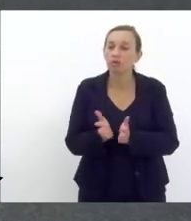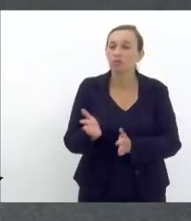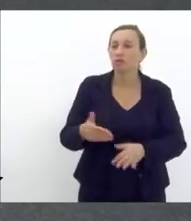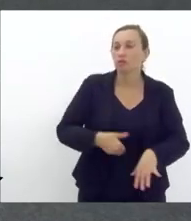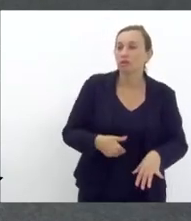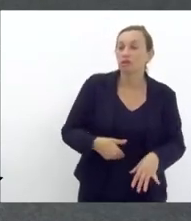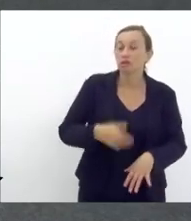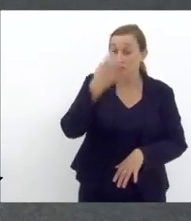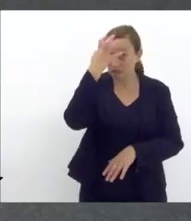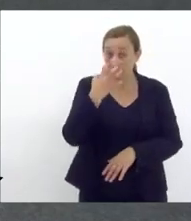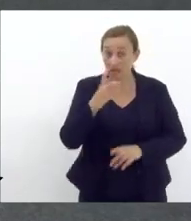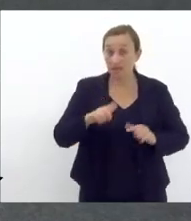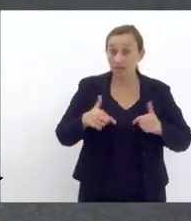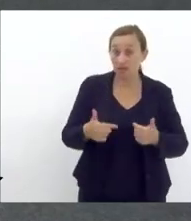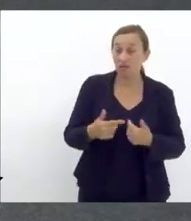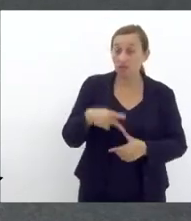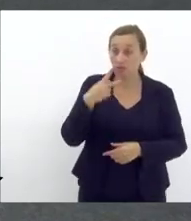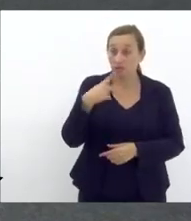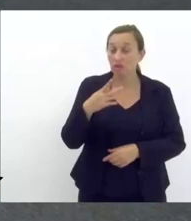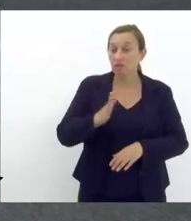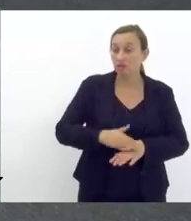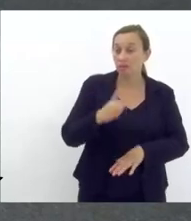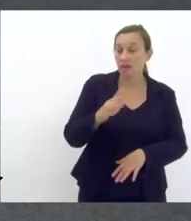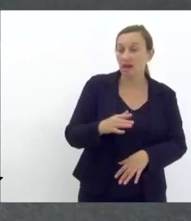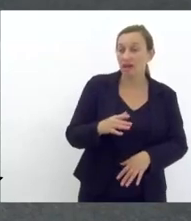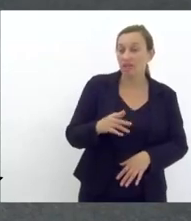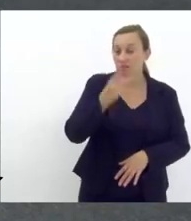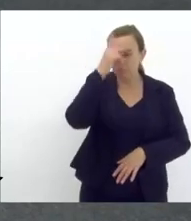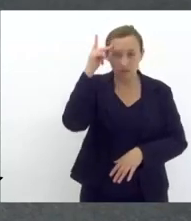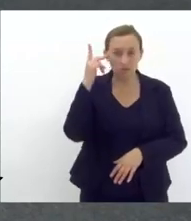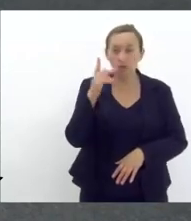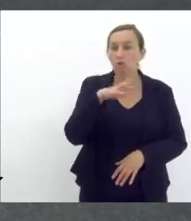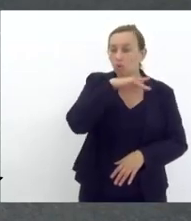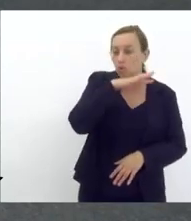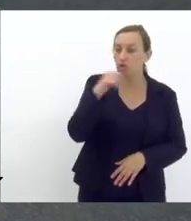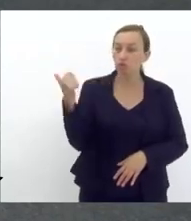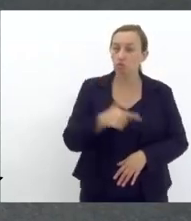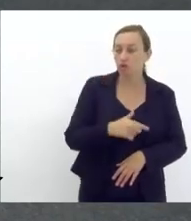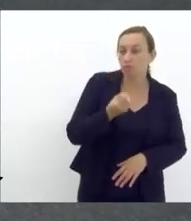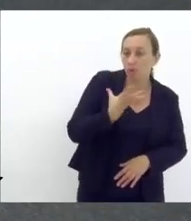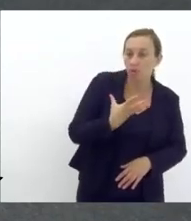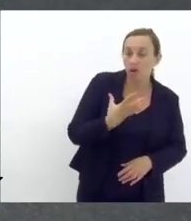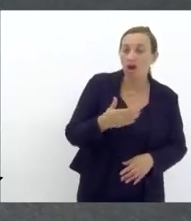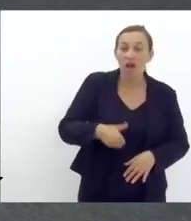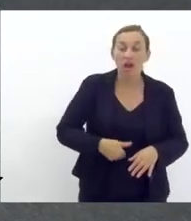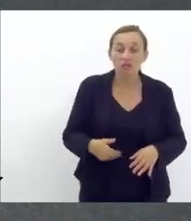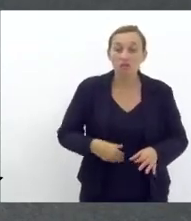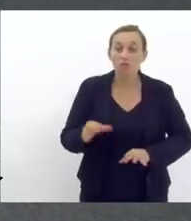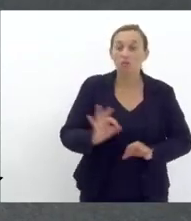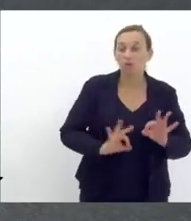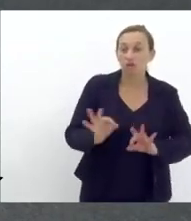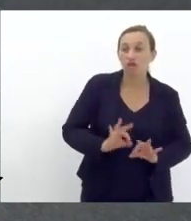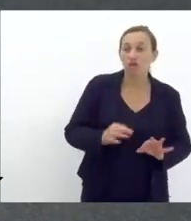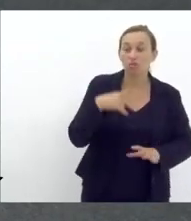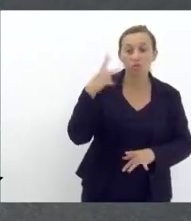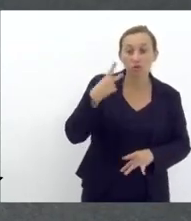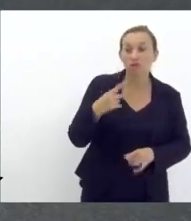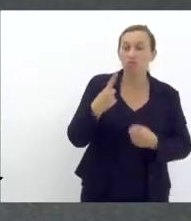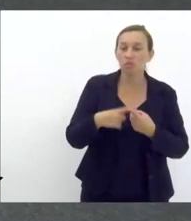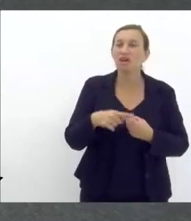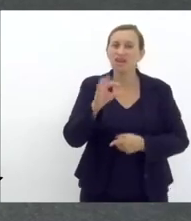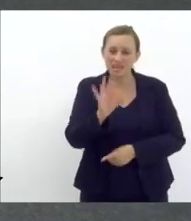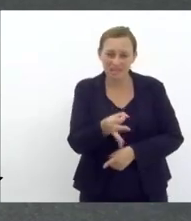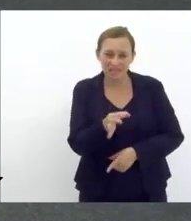levada a sério porque quando eu tô falando que tem mais boi do que gente nesse país e que a fome é um projeto político de poder era porque